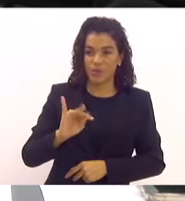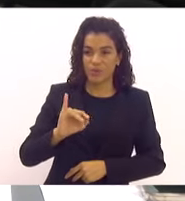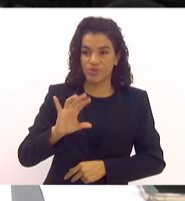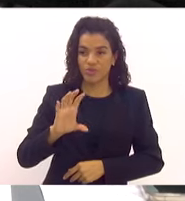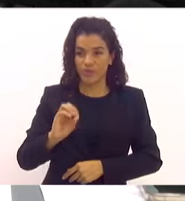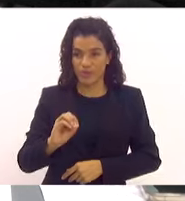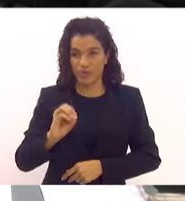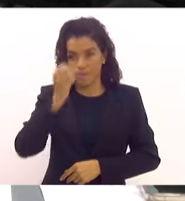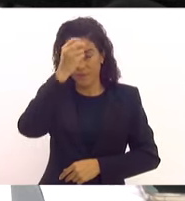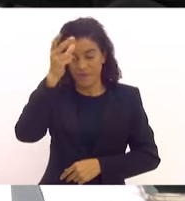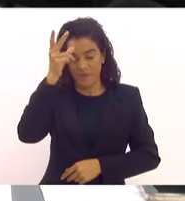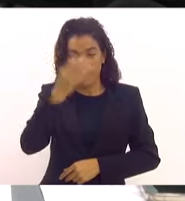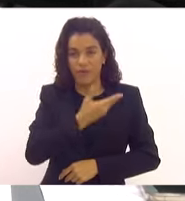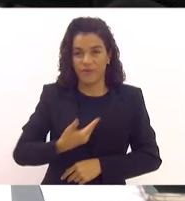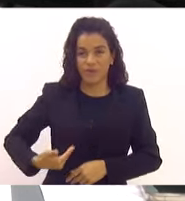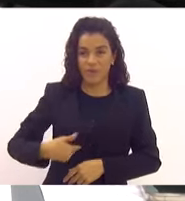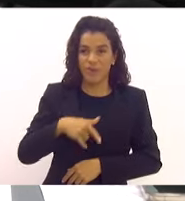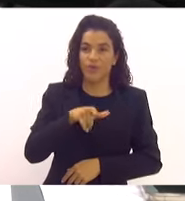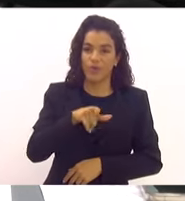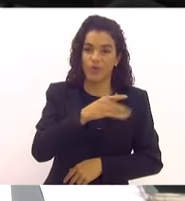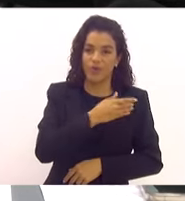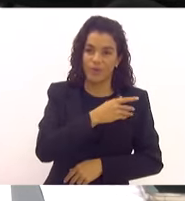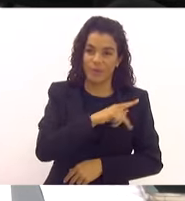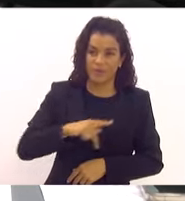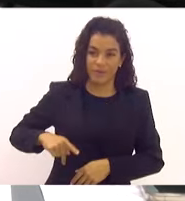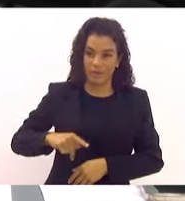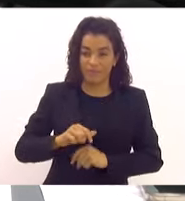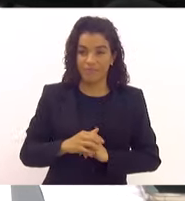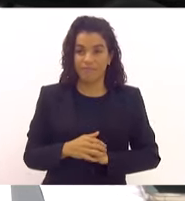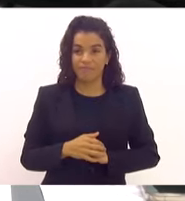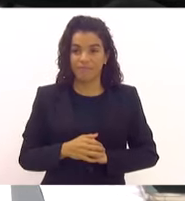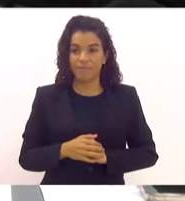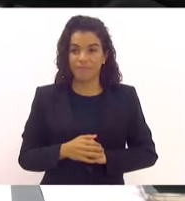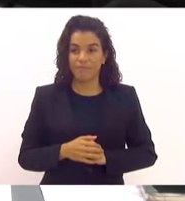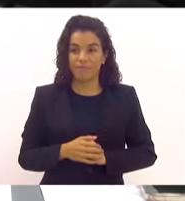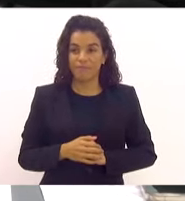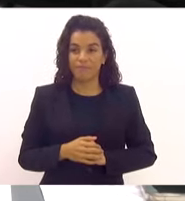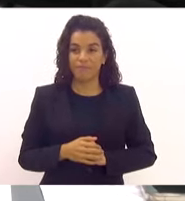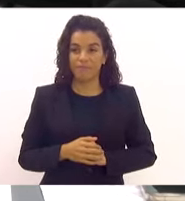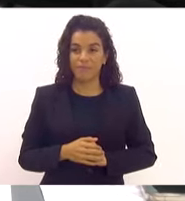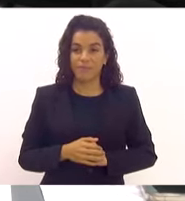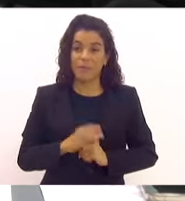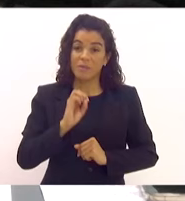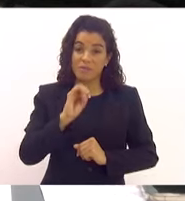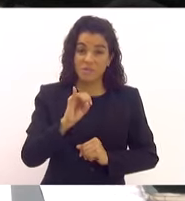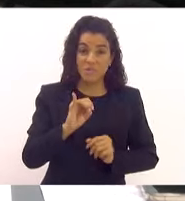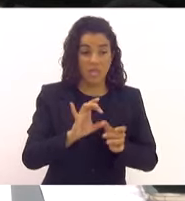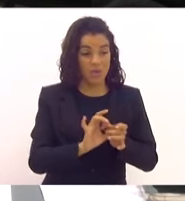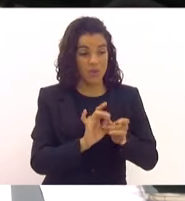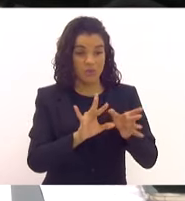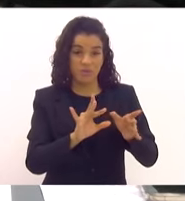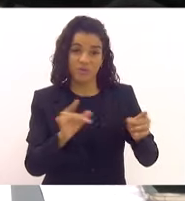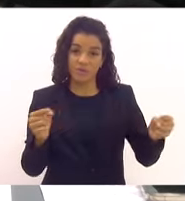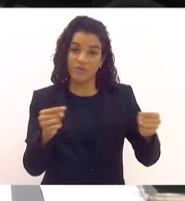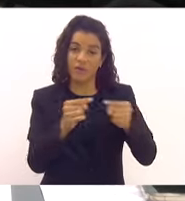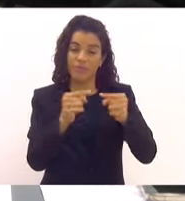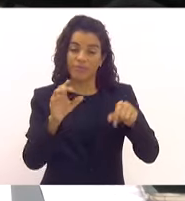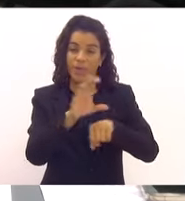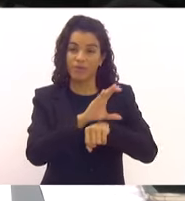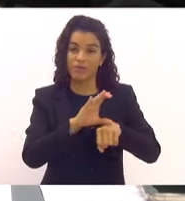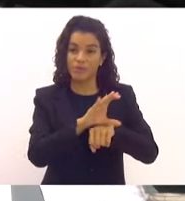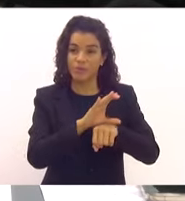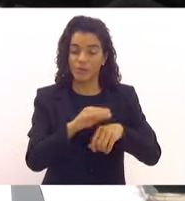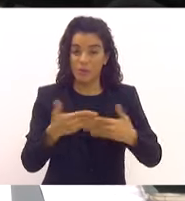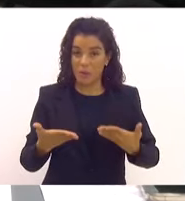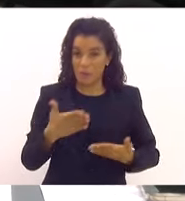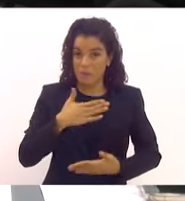de despesa não significativo, que seria esse caso, os projetos é constitucional. Então, o